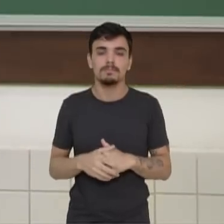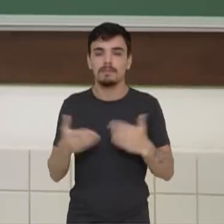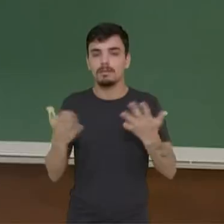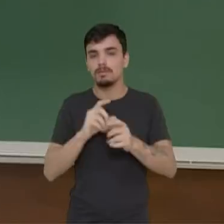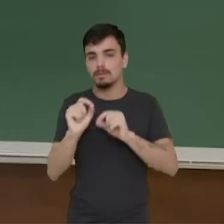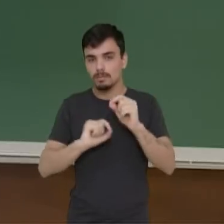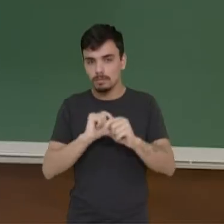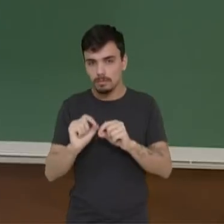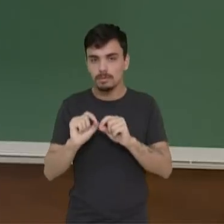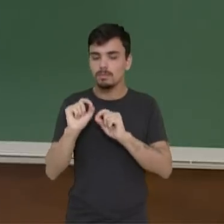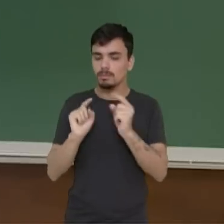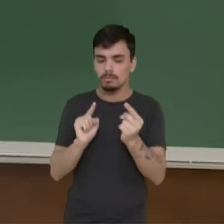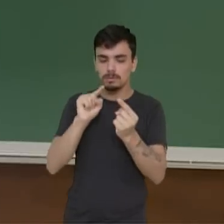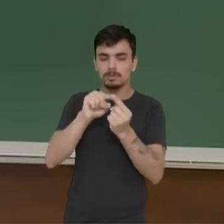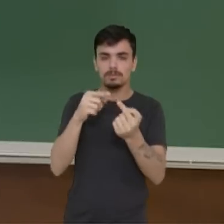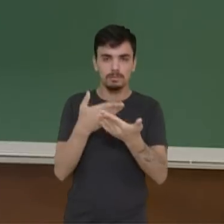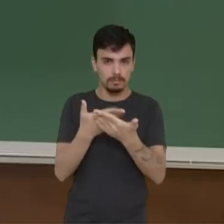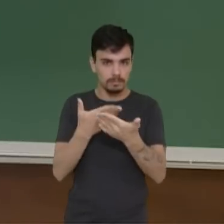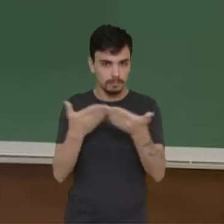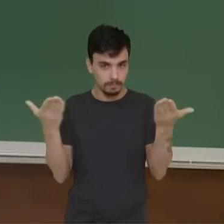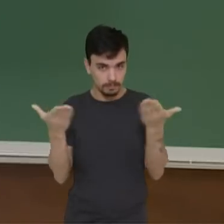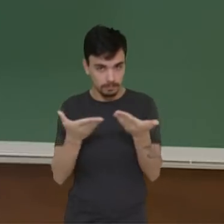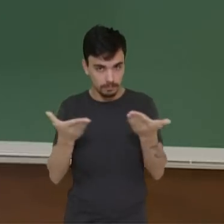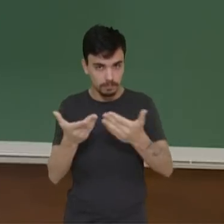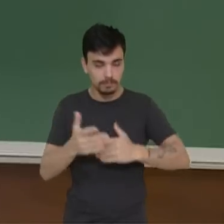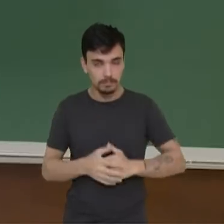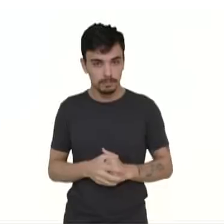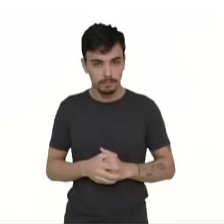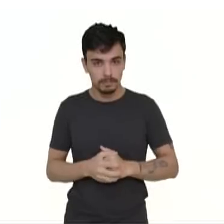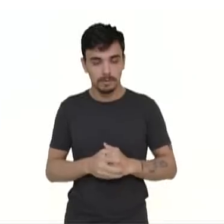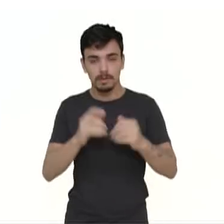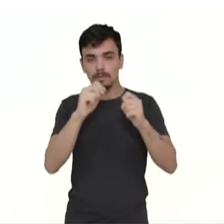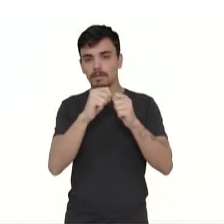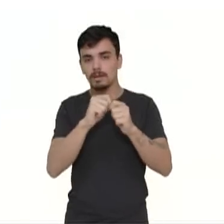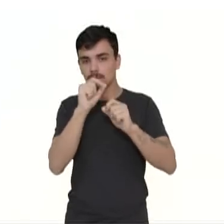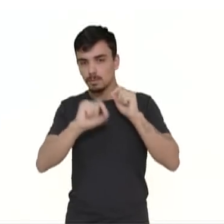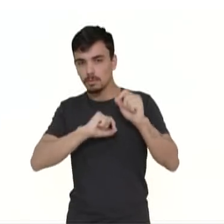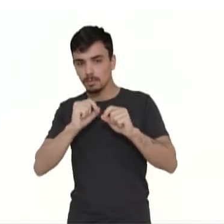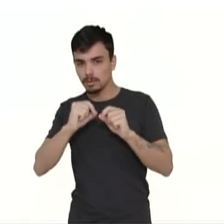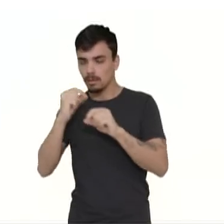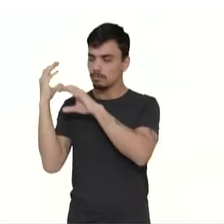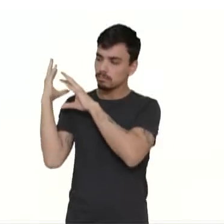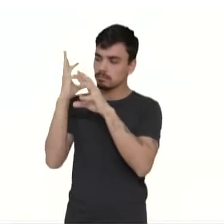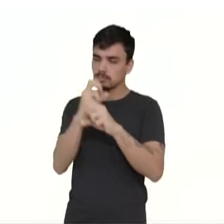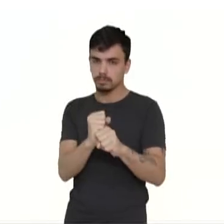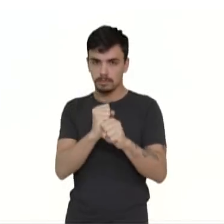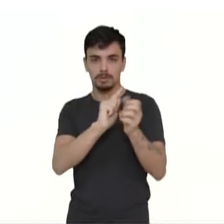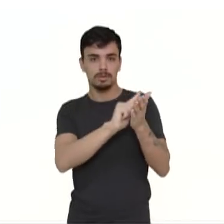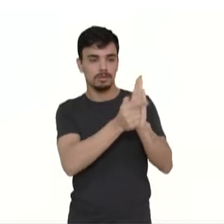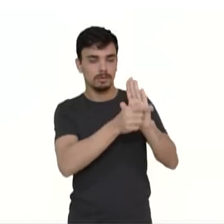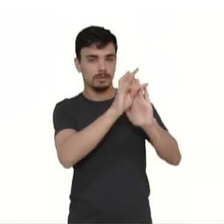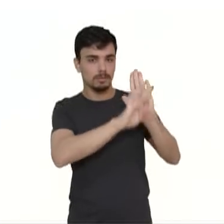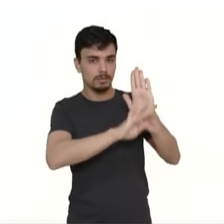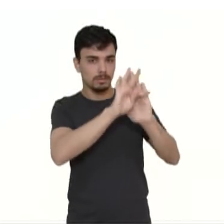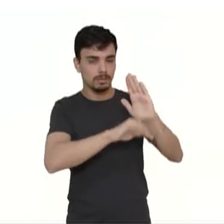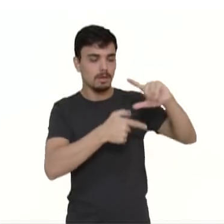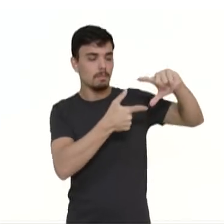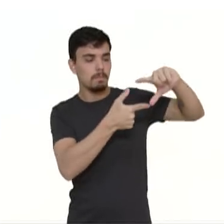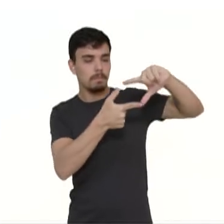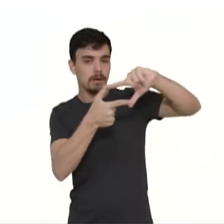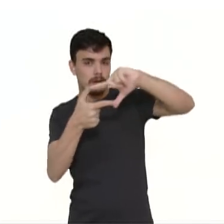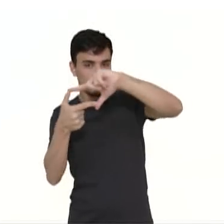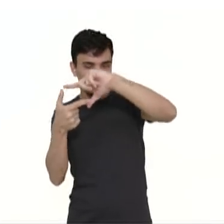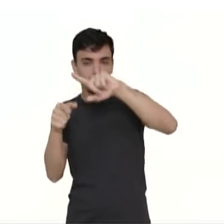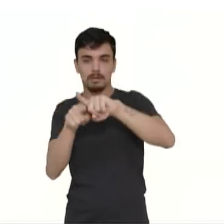ver então quais são os objetivos para essa aula de hoje? Nós faremos então uma revisão dos gêneros textuais, tira, charge e